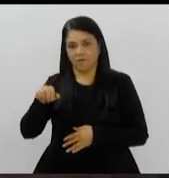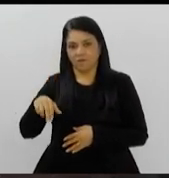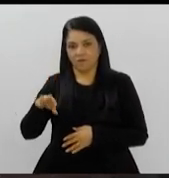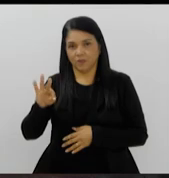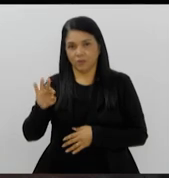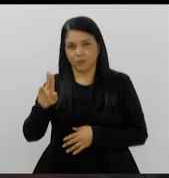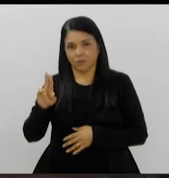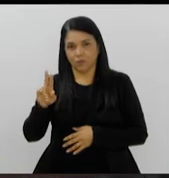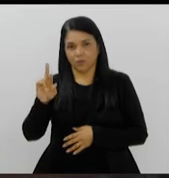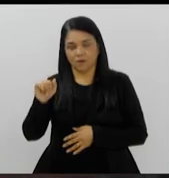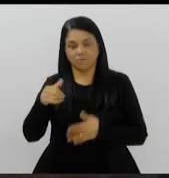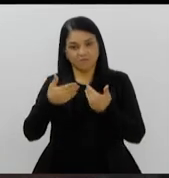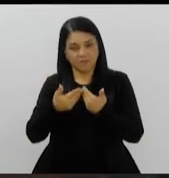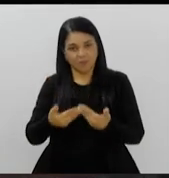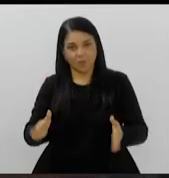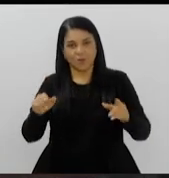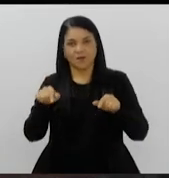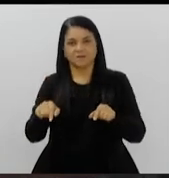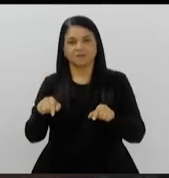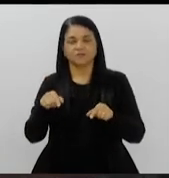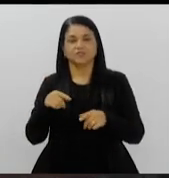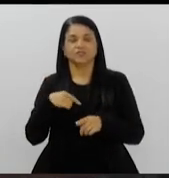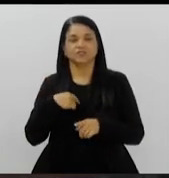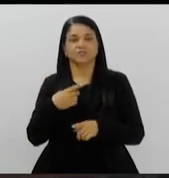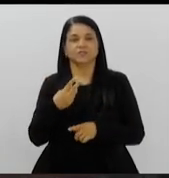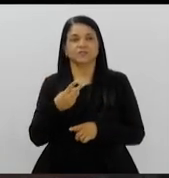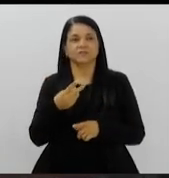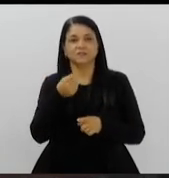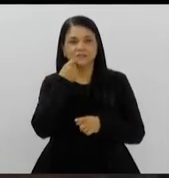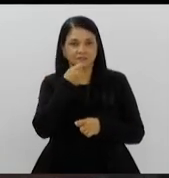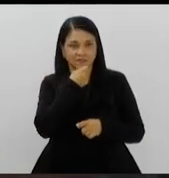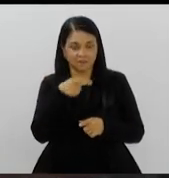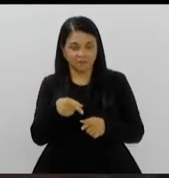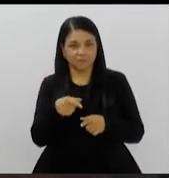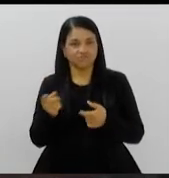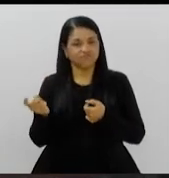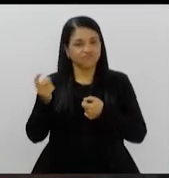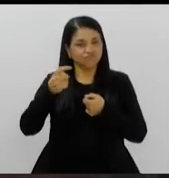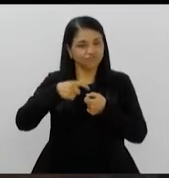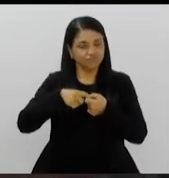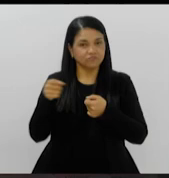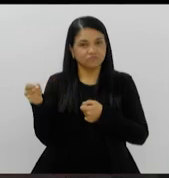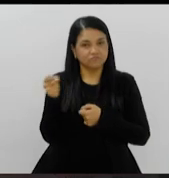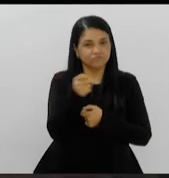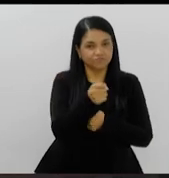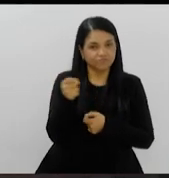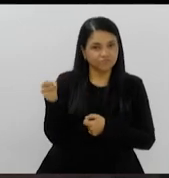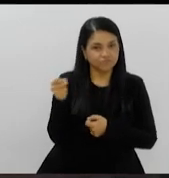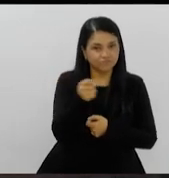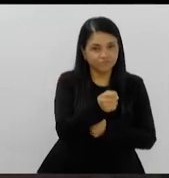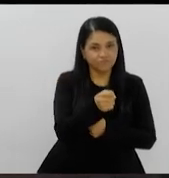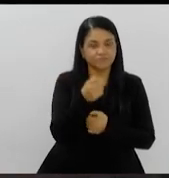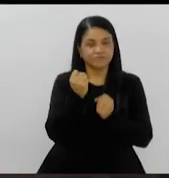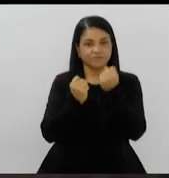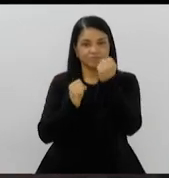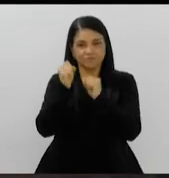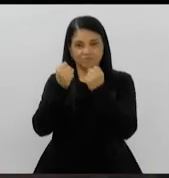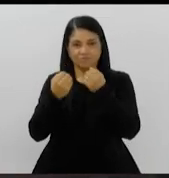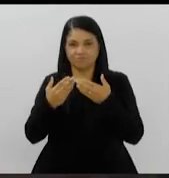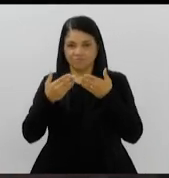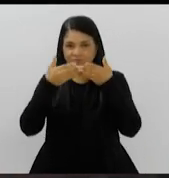setembro. A nossa Frente Parlamentar em Defesa da Retomada dos Empregos da Indústria